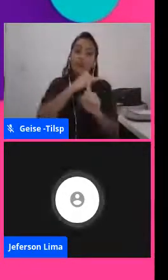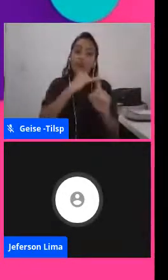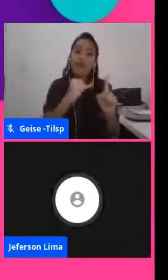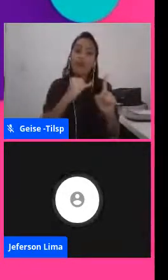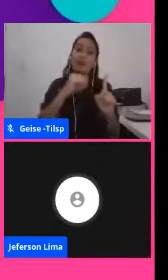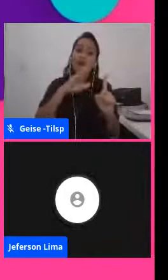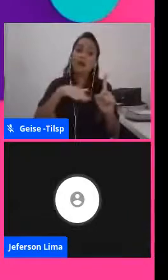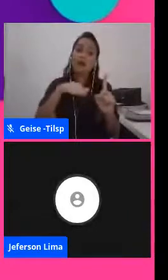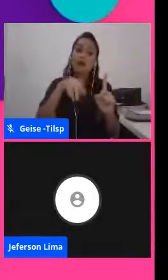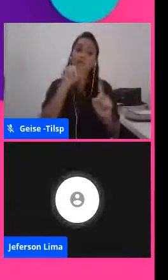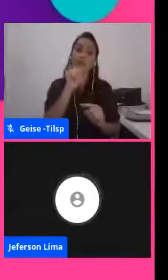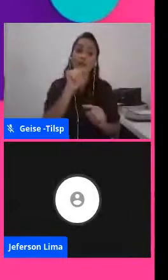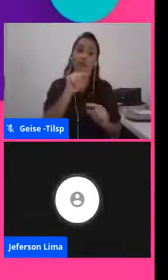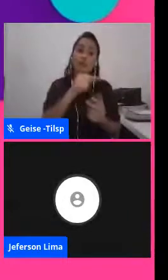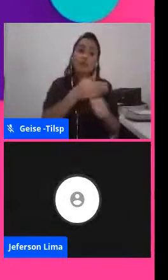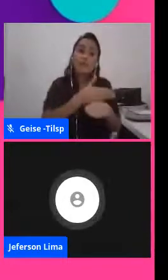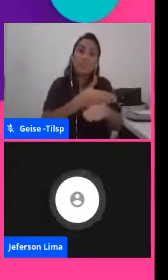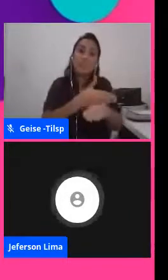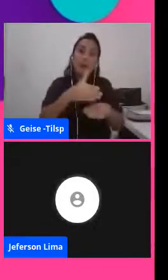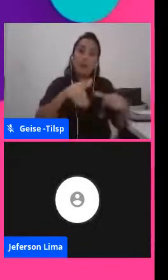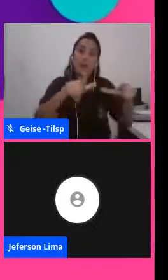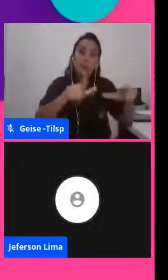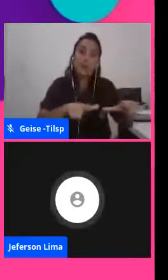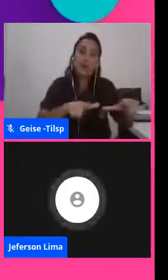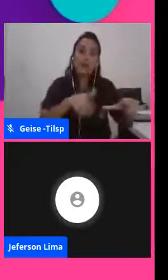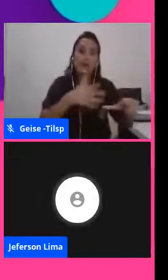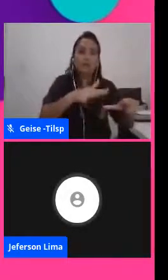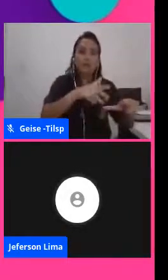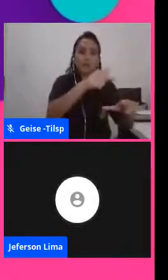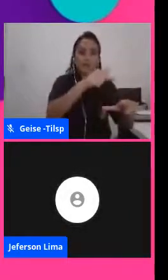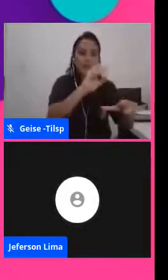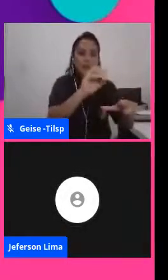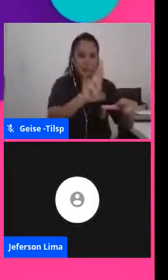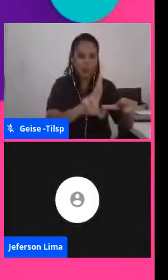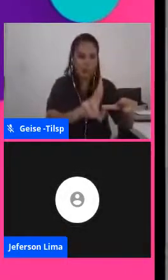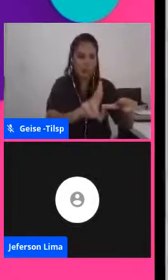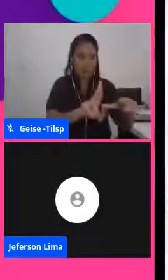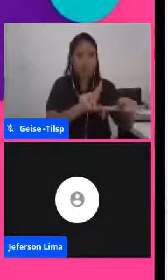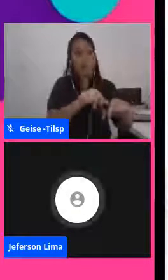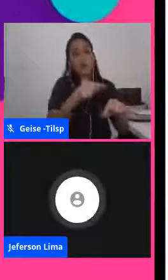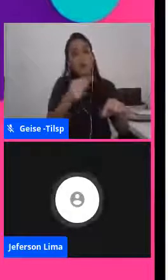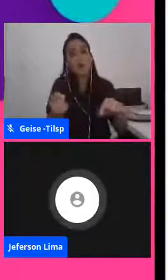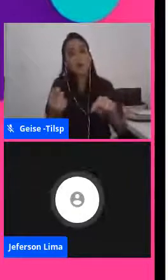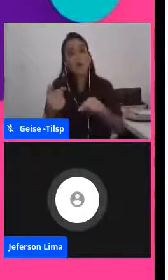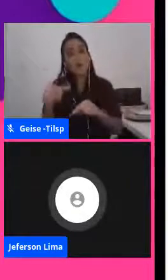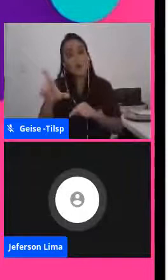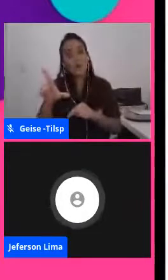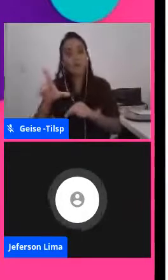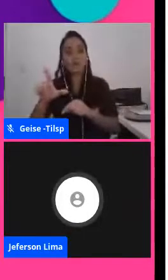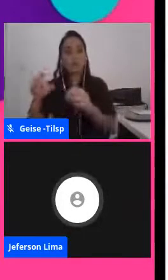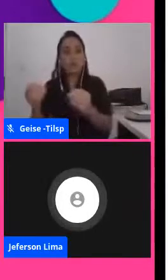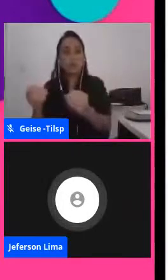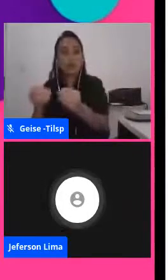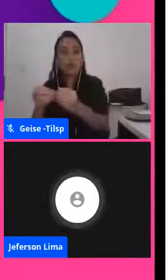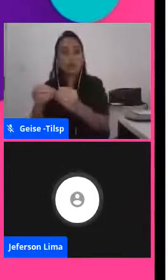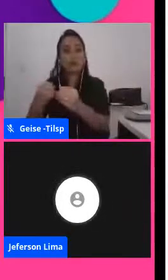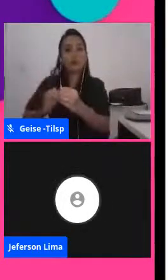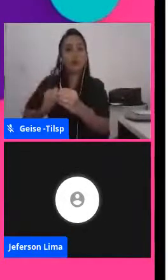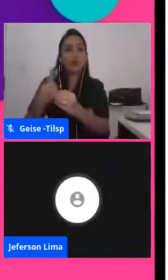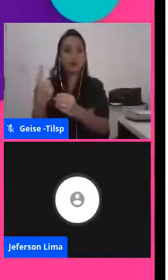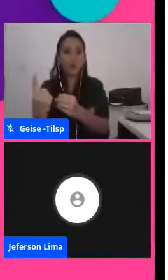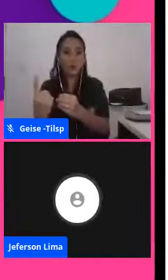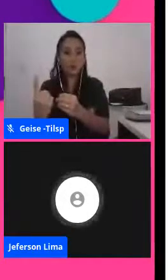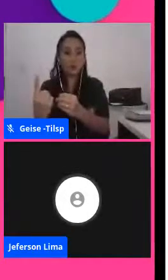cara daqui, né, que eu falei que ele tá para os R$70, né? Então, o Arduino Uno, ele tá custando aí cerca